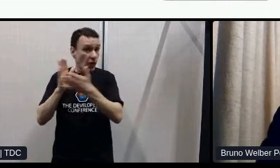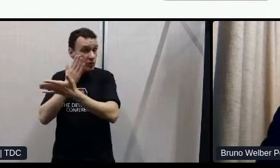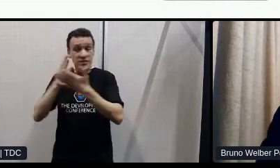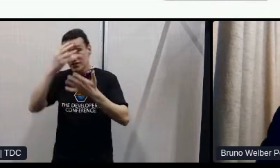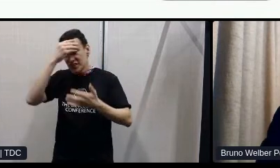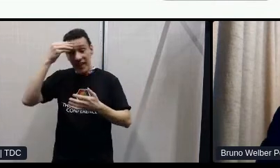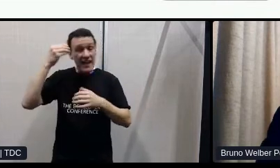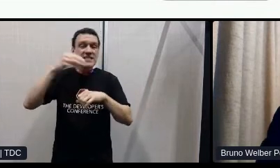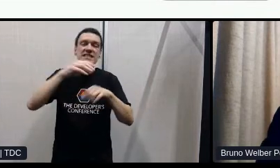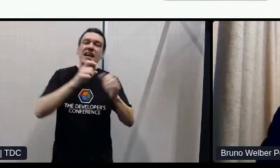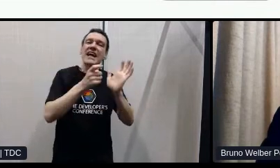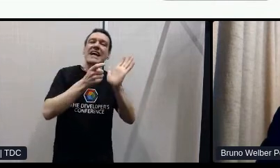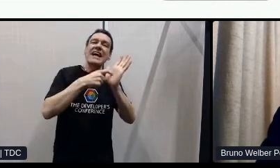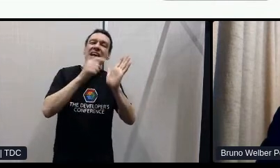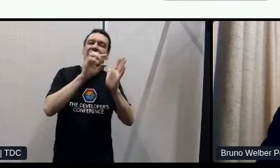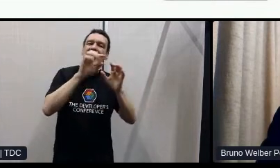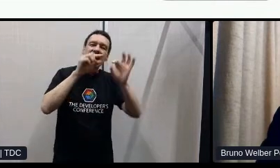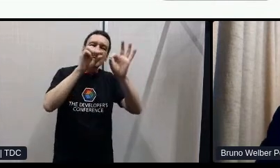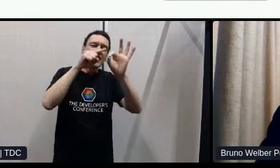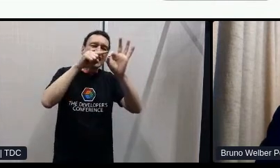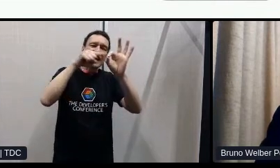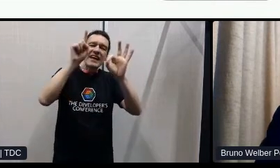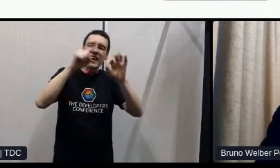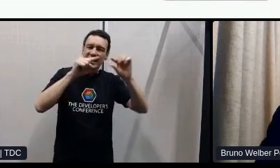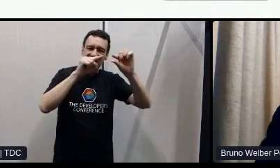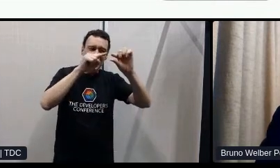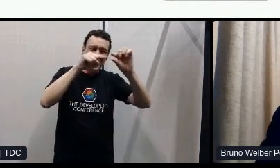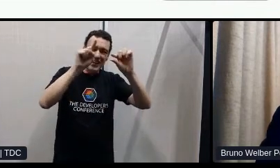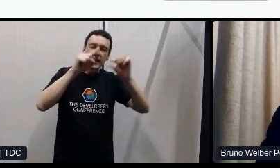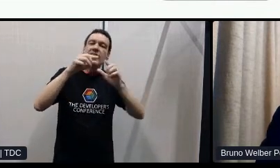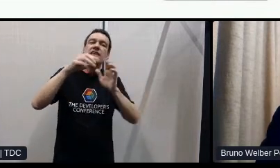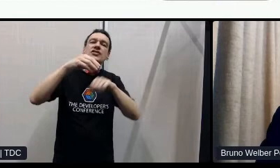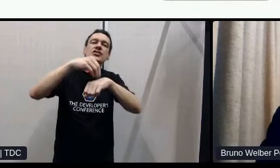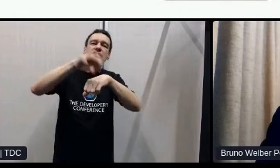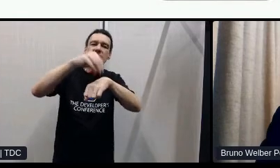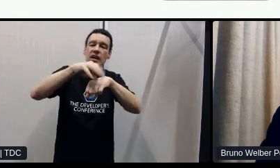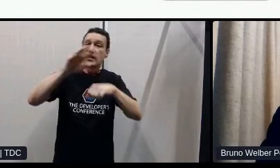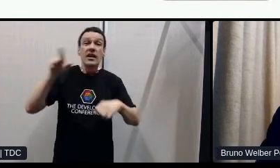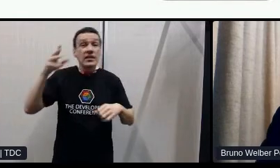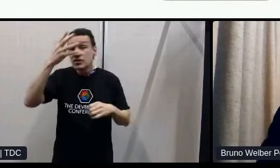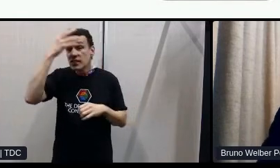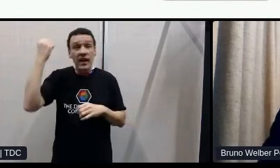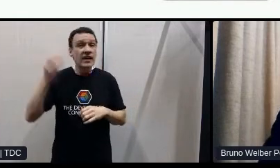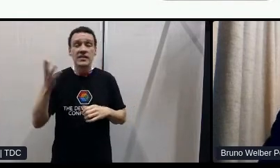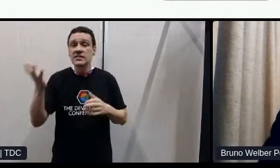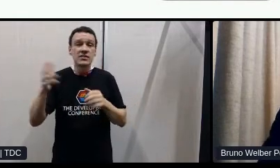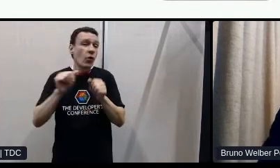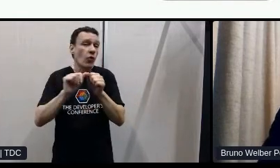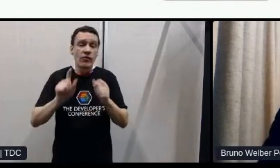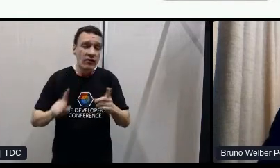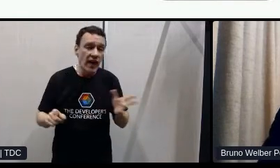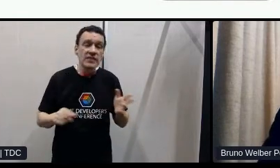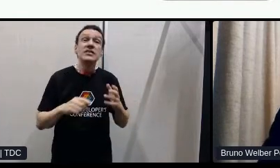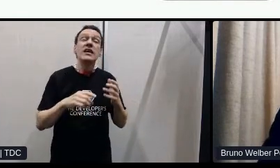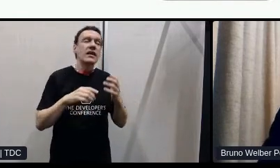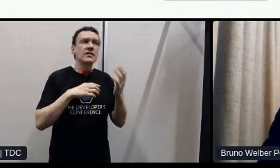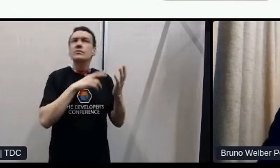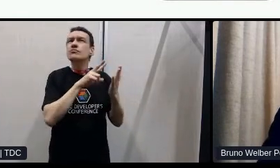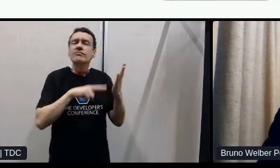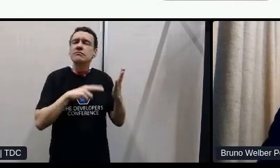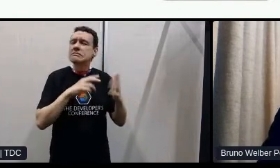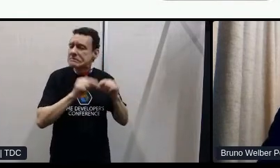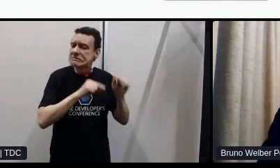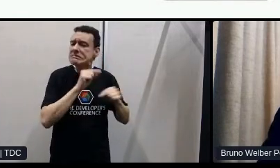ele deixa 61% deixa desligado, ele não vai saber. Então, para ele vai ser só um texto comum. Logo, a gente vai estar deixando de